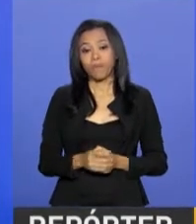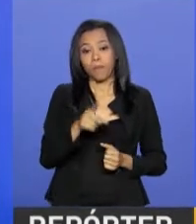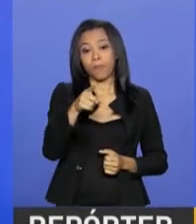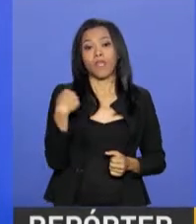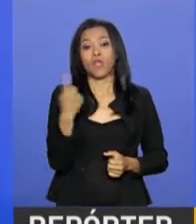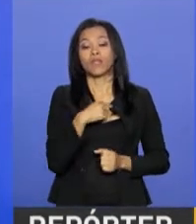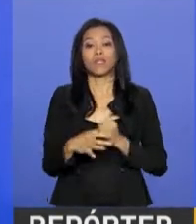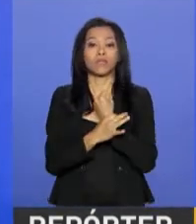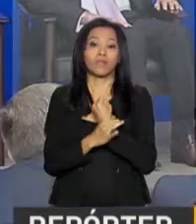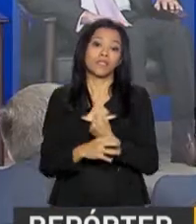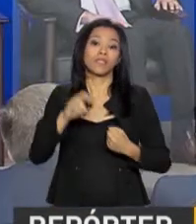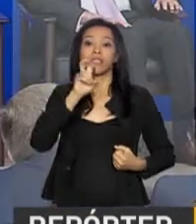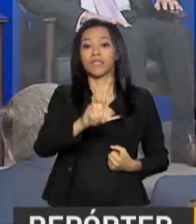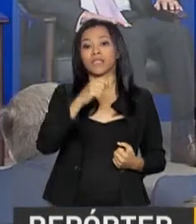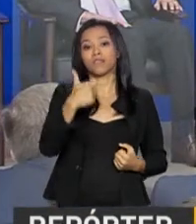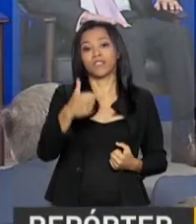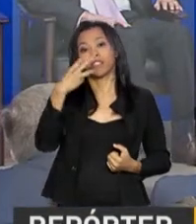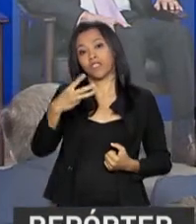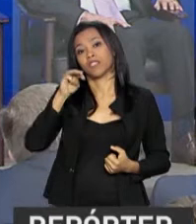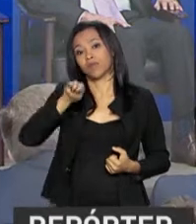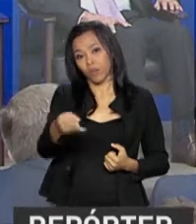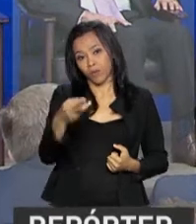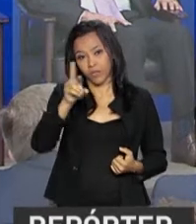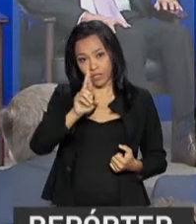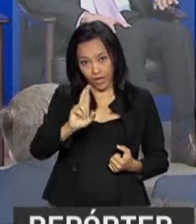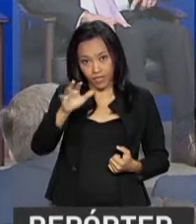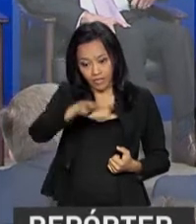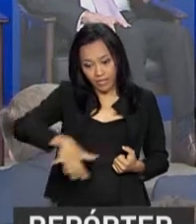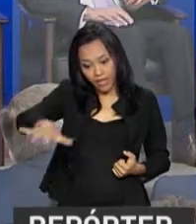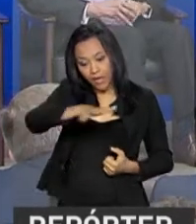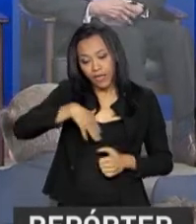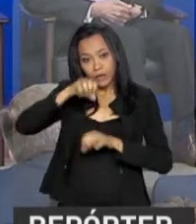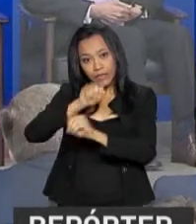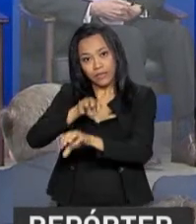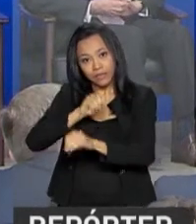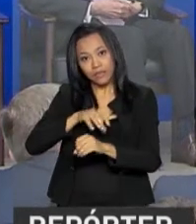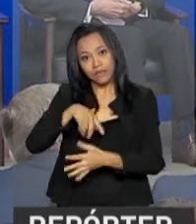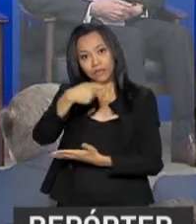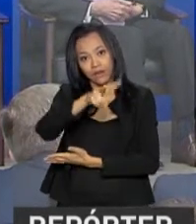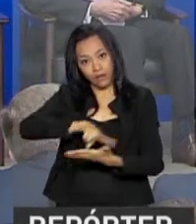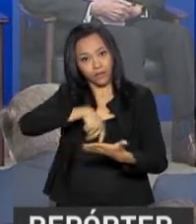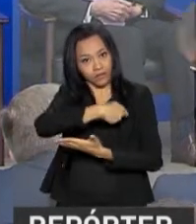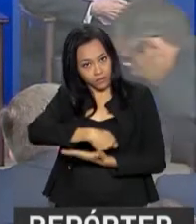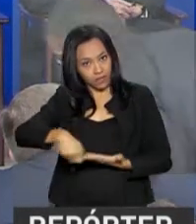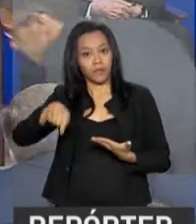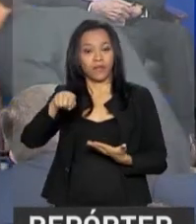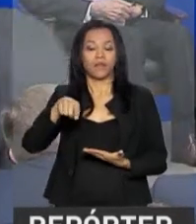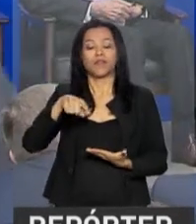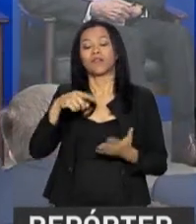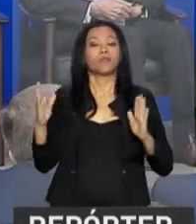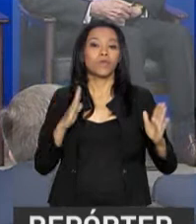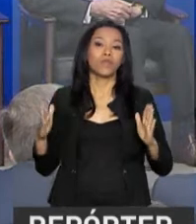523 milhões de reais em investimento na organização para o ano de 2018 e 2019